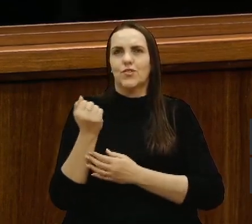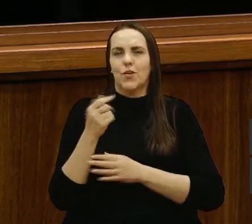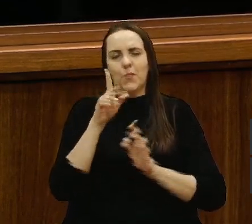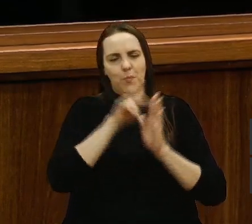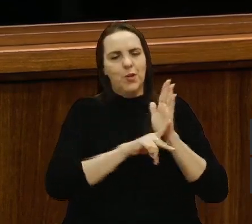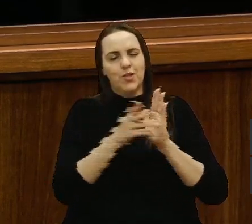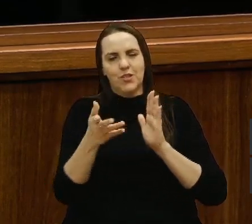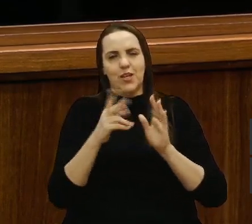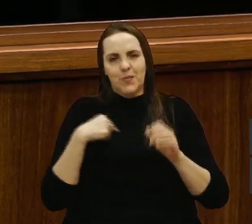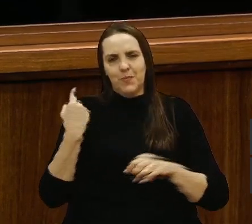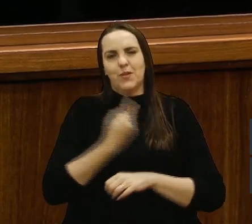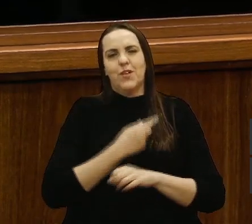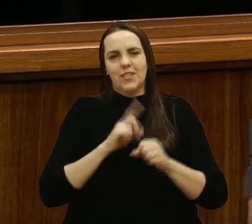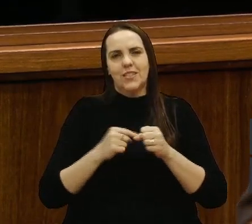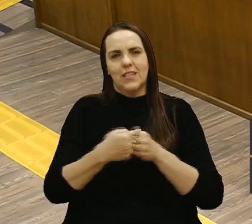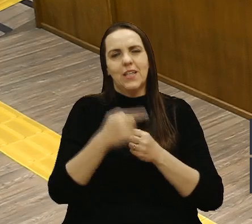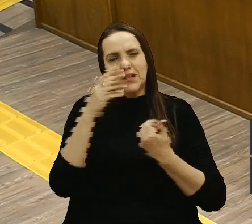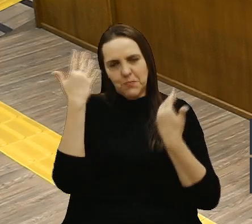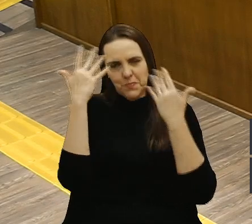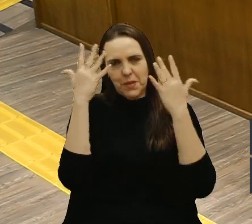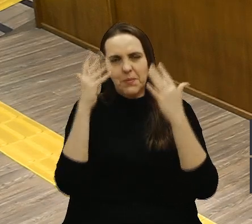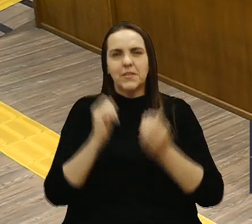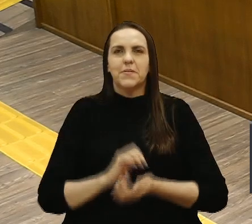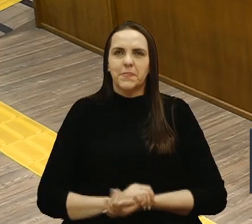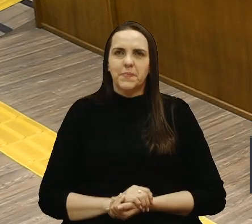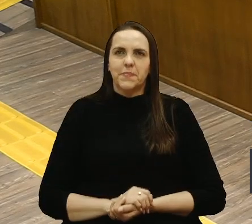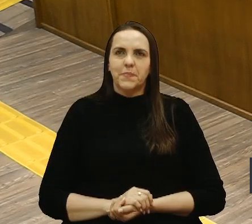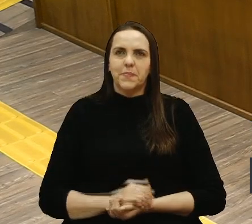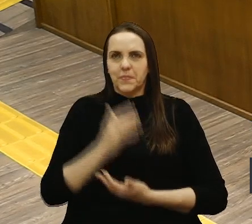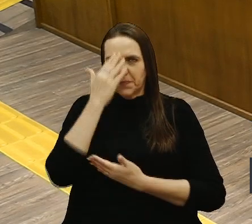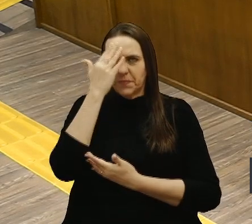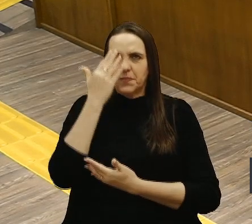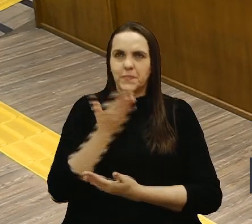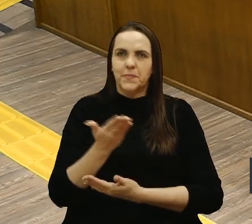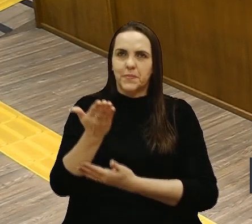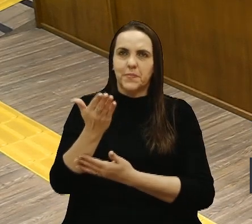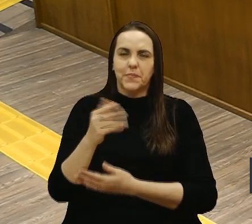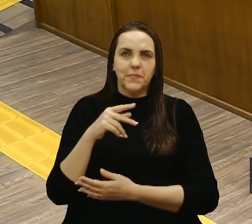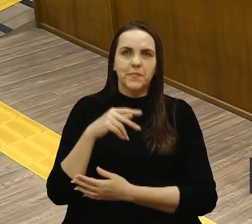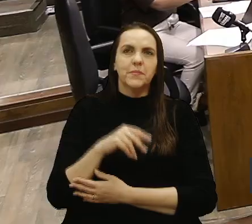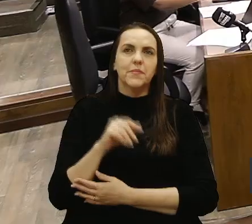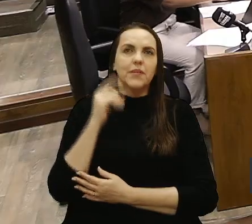projeto para a nossa cidade. Parabéns. Obrigado. Com a palavra, a vereadora Daiane Mello.